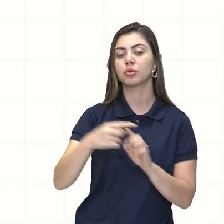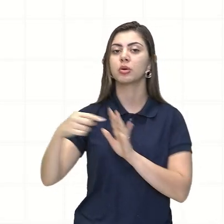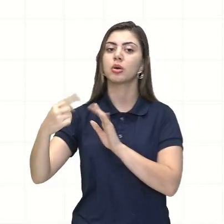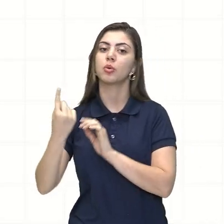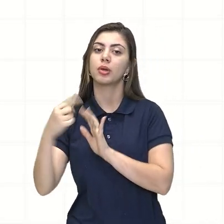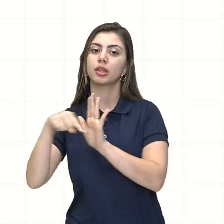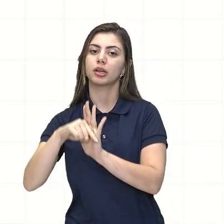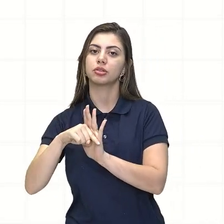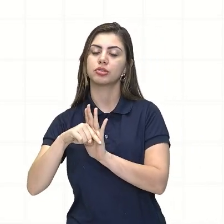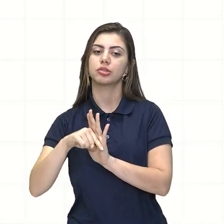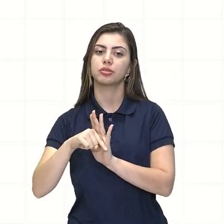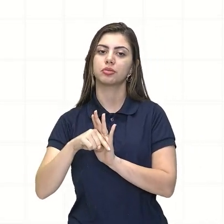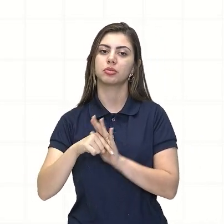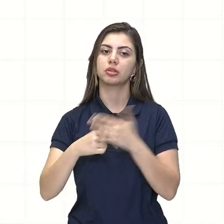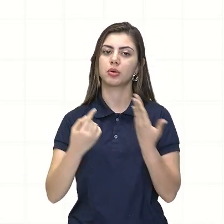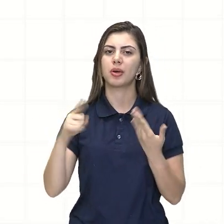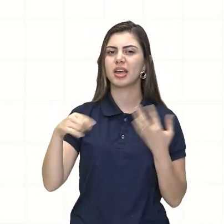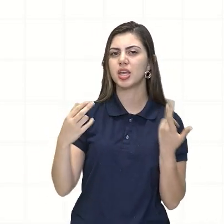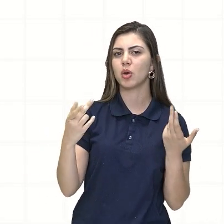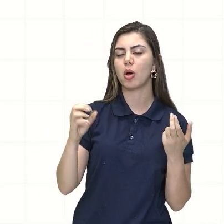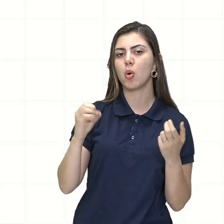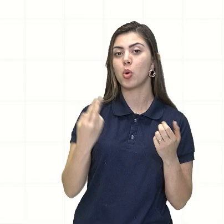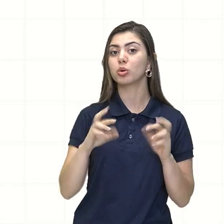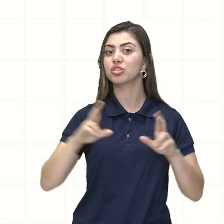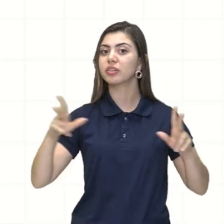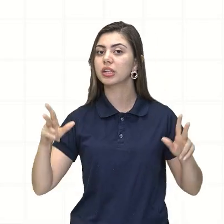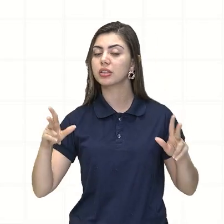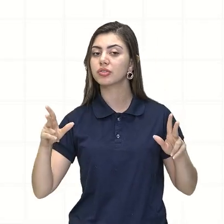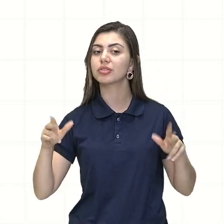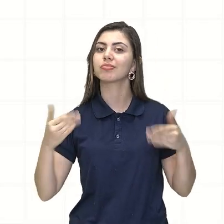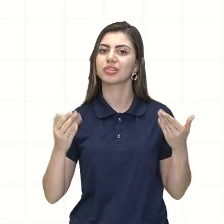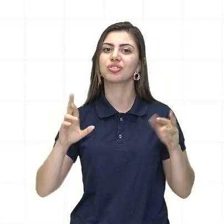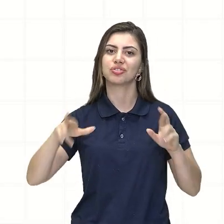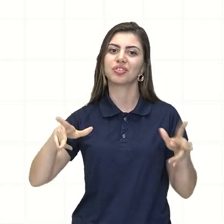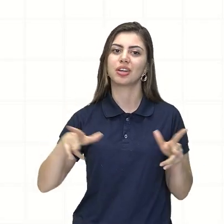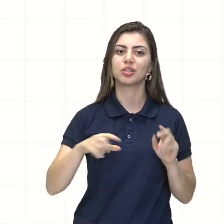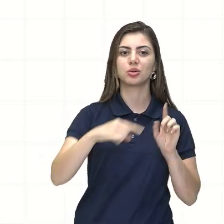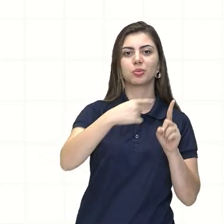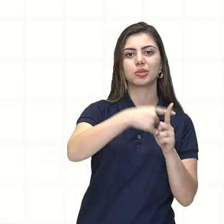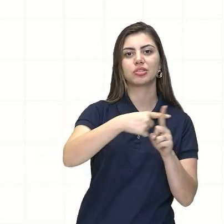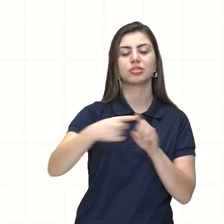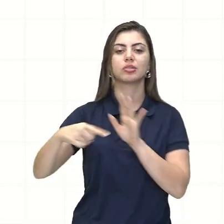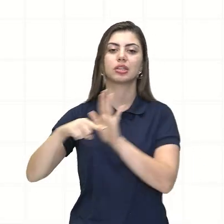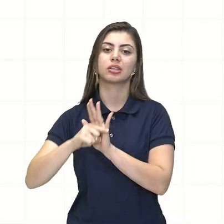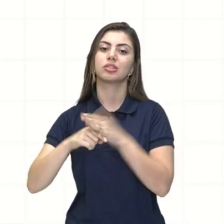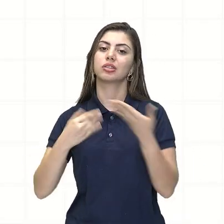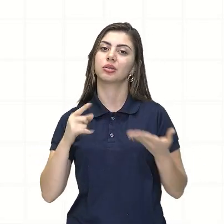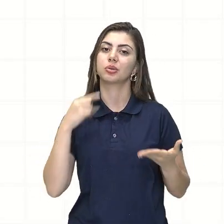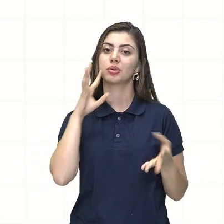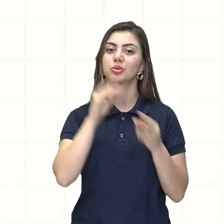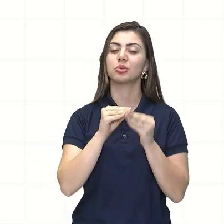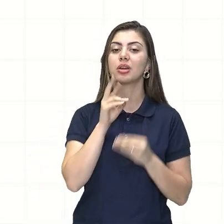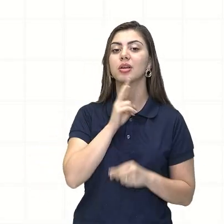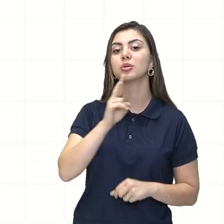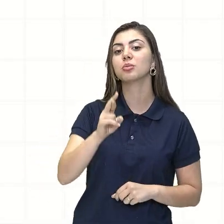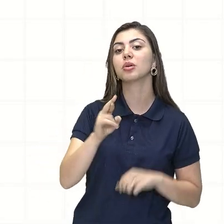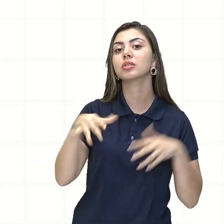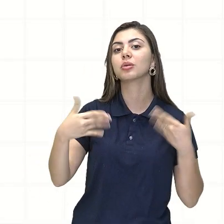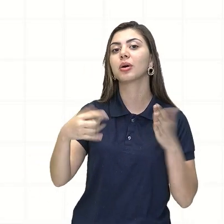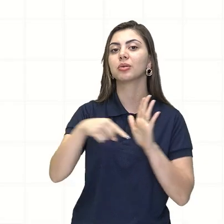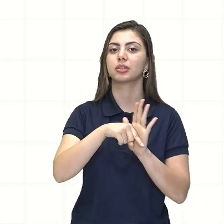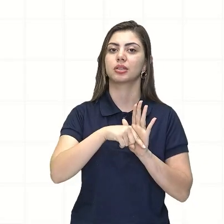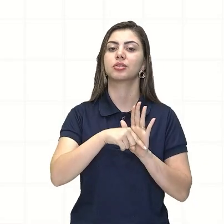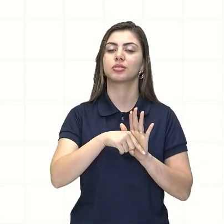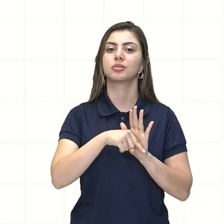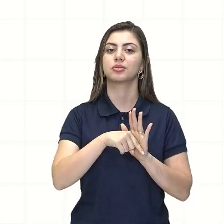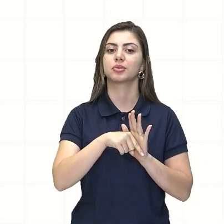menos. É igual ou é diferente? Diferente. Se é diferente, meu resultado é